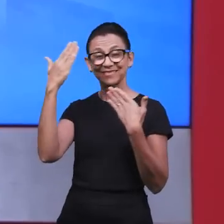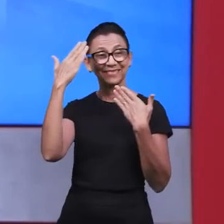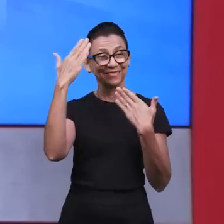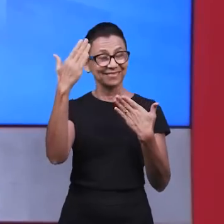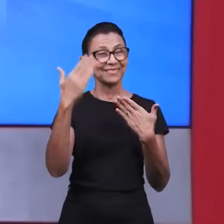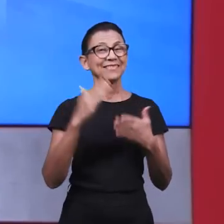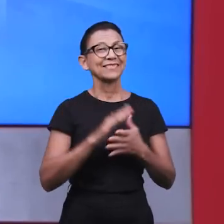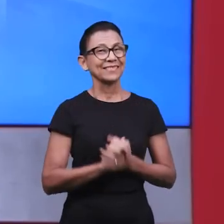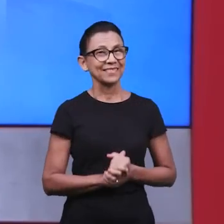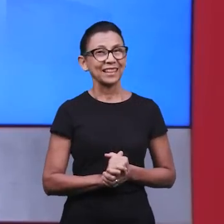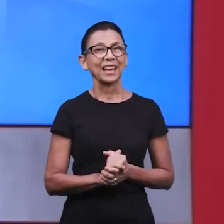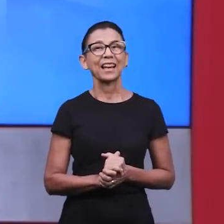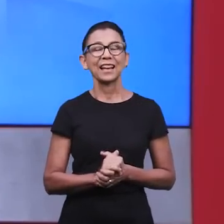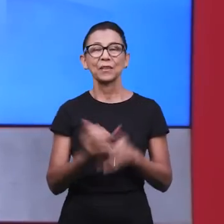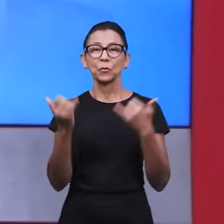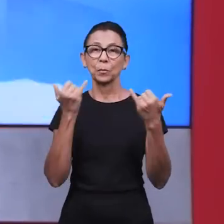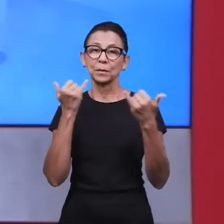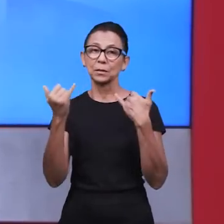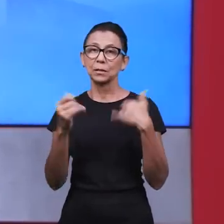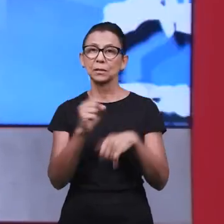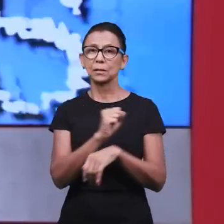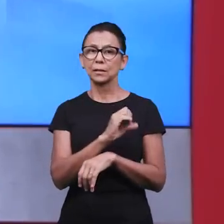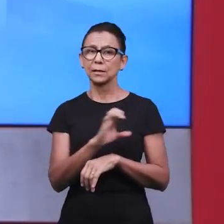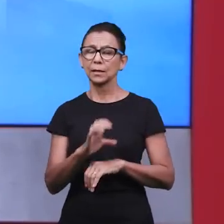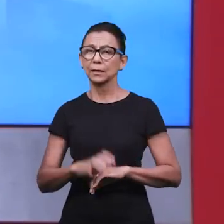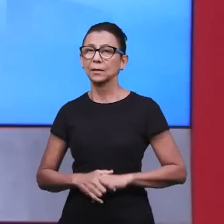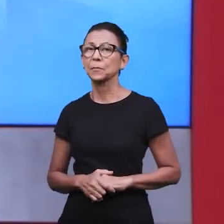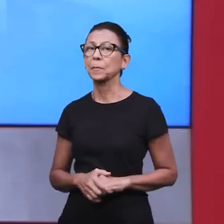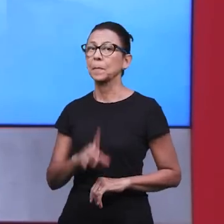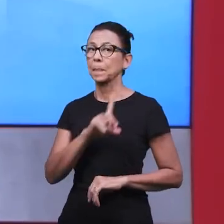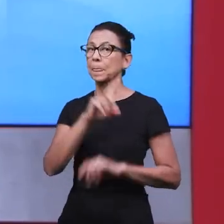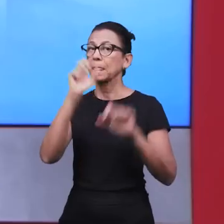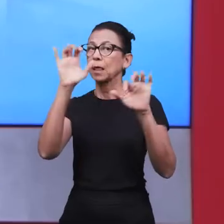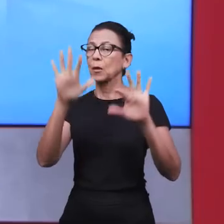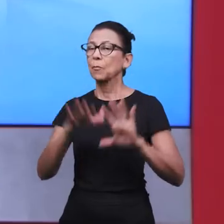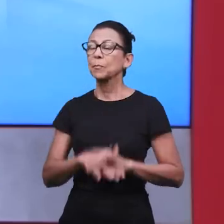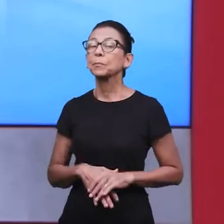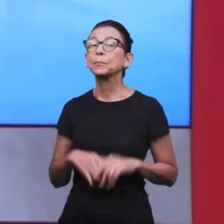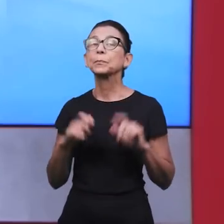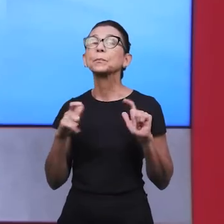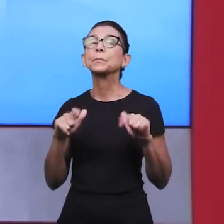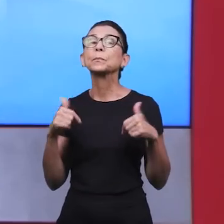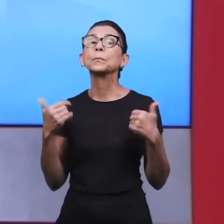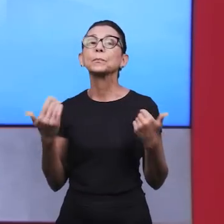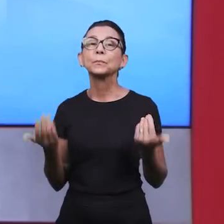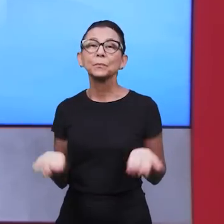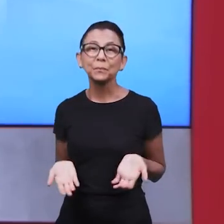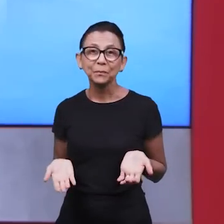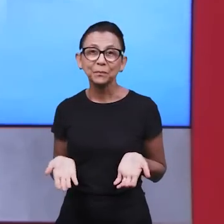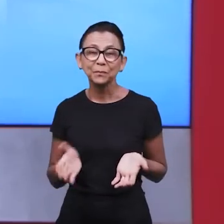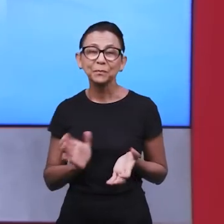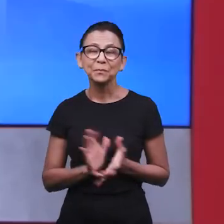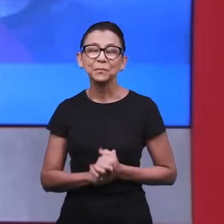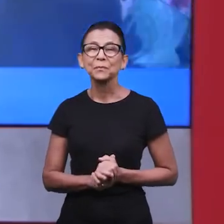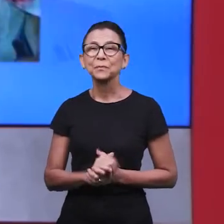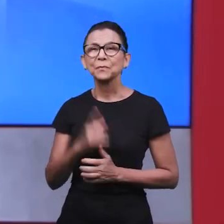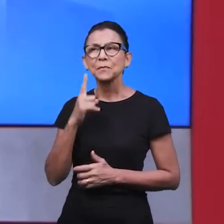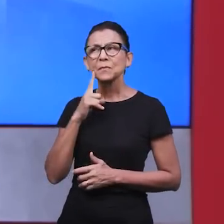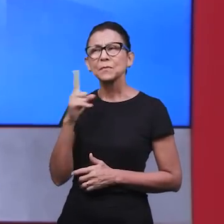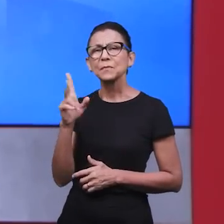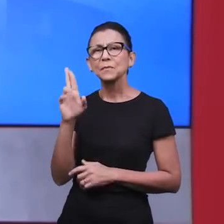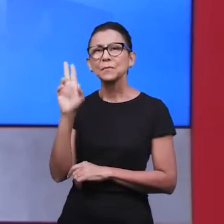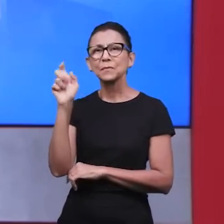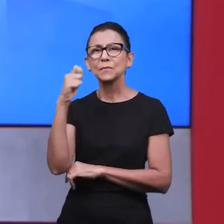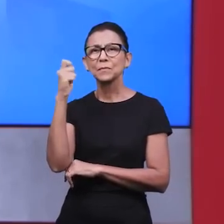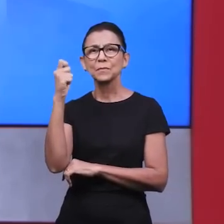Santa Catarina. Que Deus abençoe os queridos irmãos. E agora vamos para o Rio Grande do Sul. Pastor Alexandre tem informações